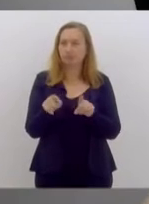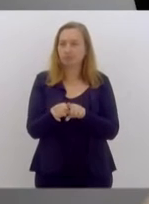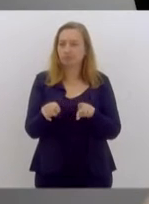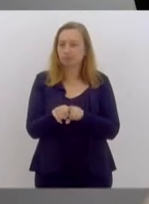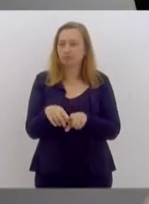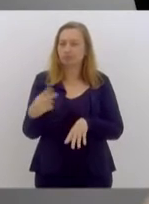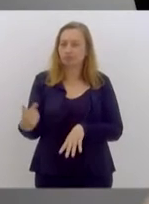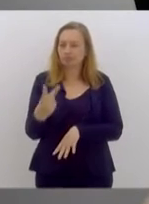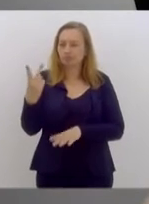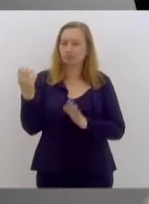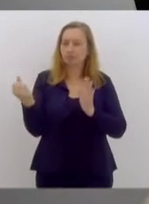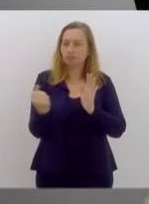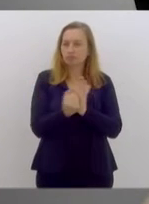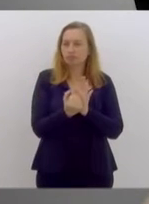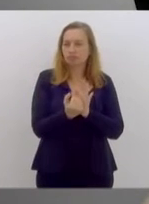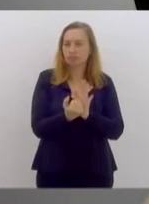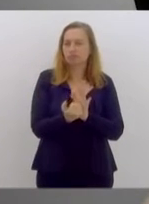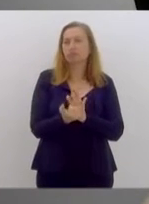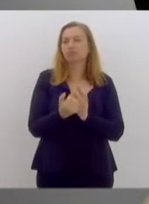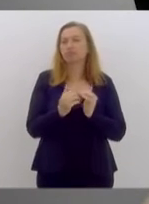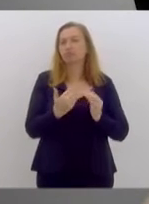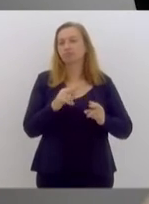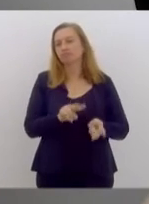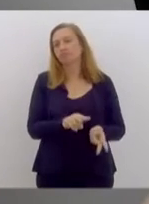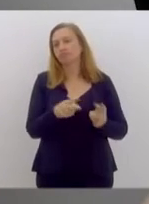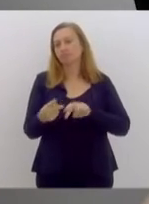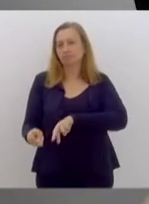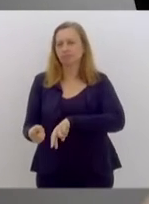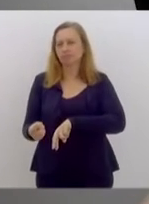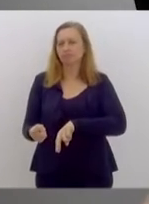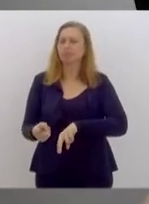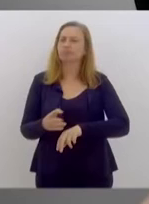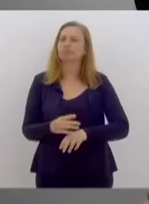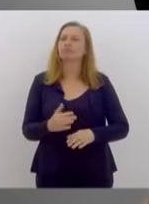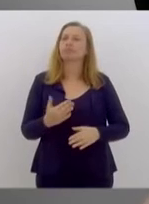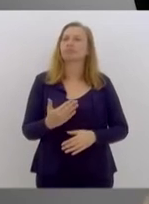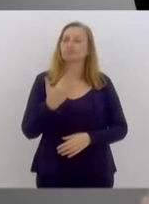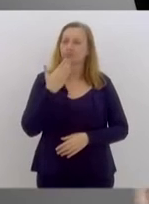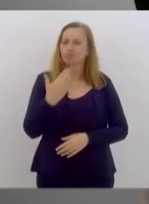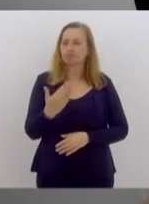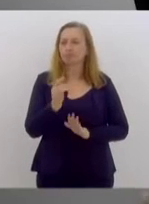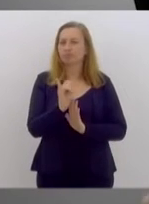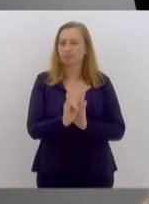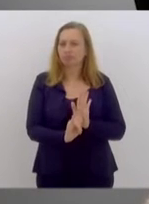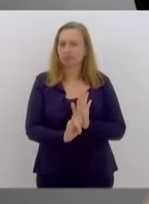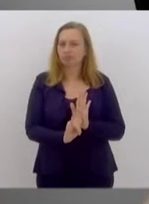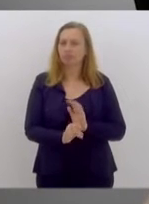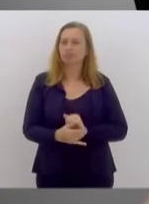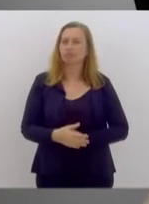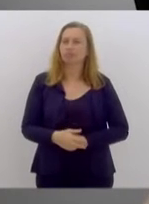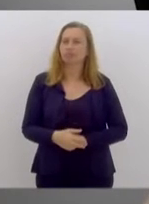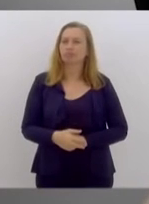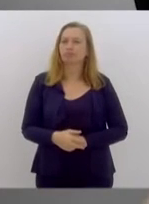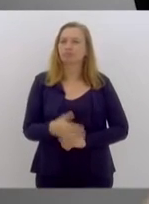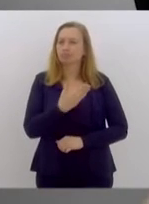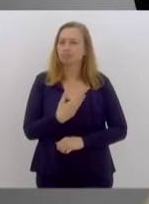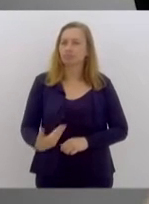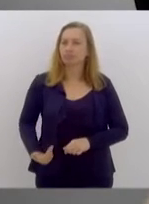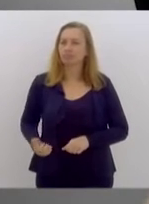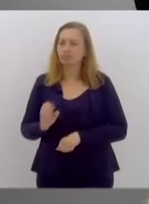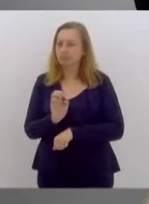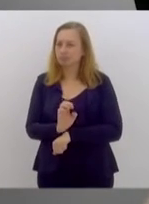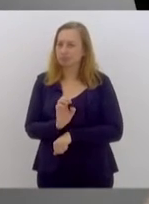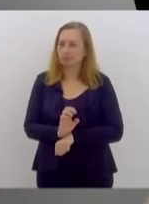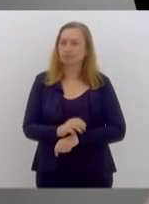que a gente encaminha ali nos dispositivos de recomendações do relatório que o governo do estado